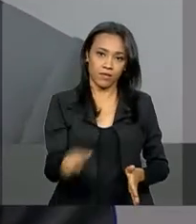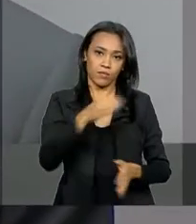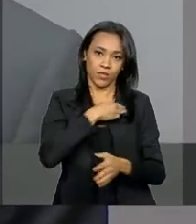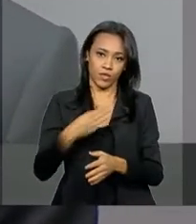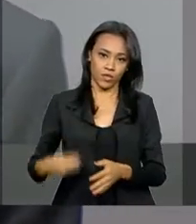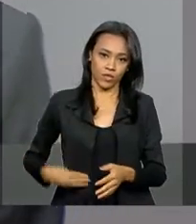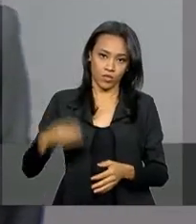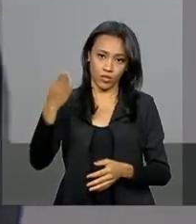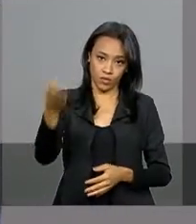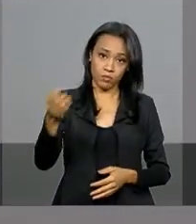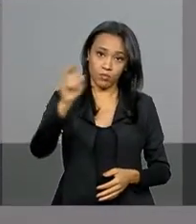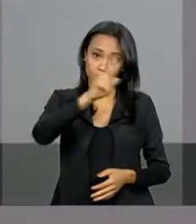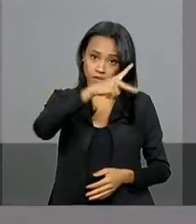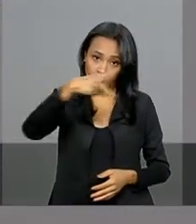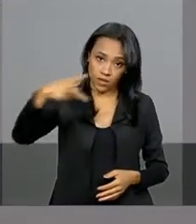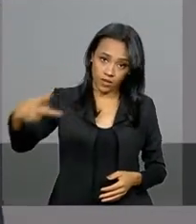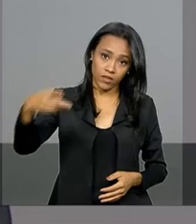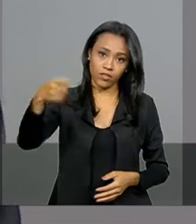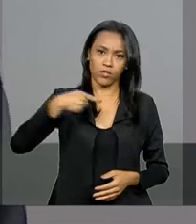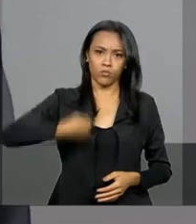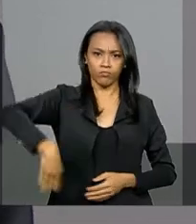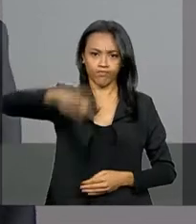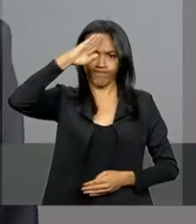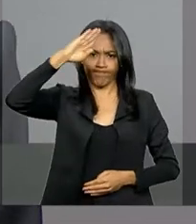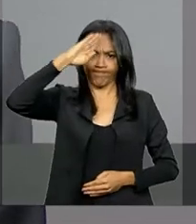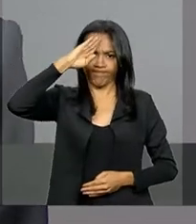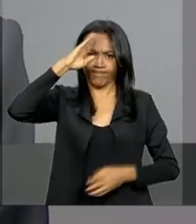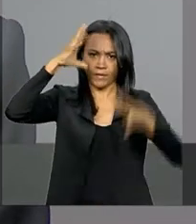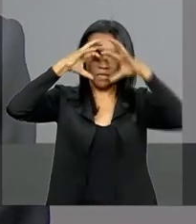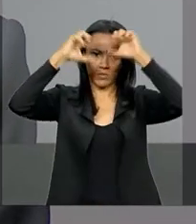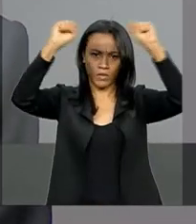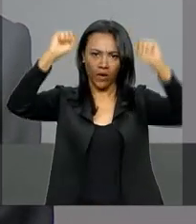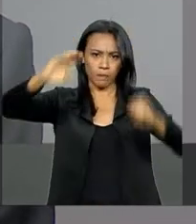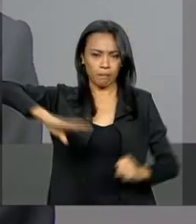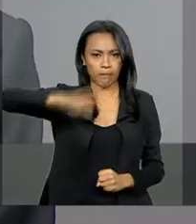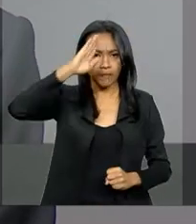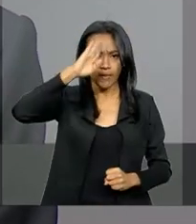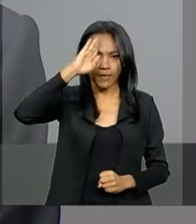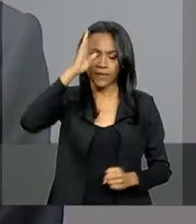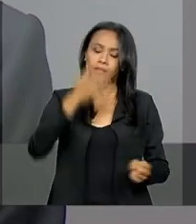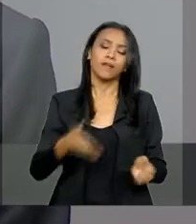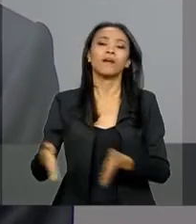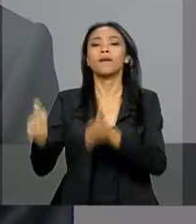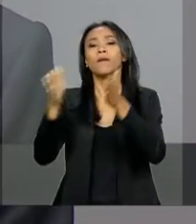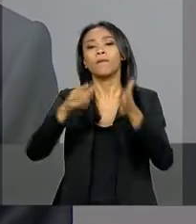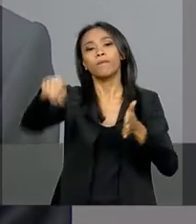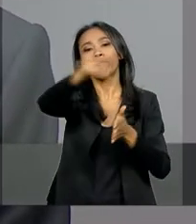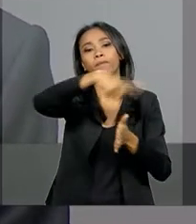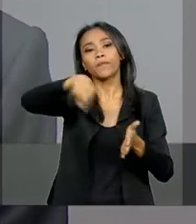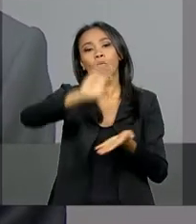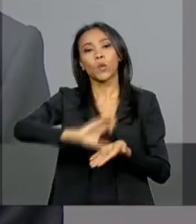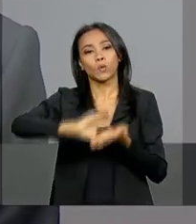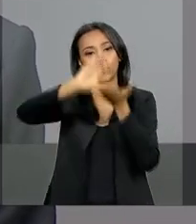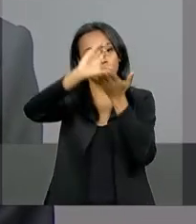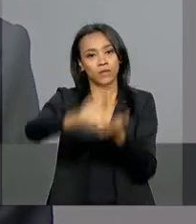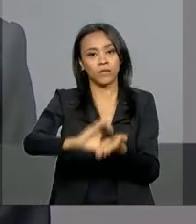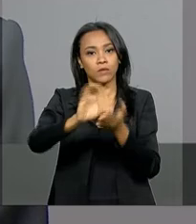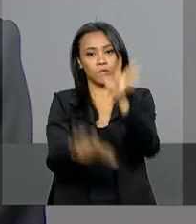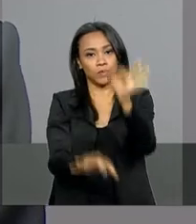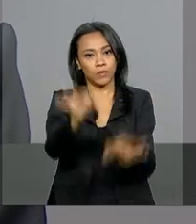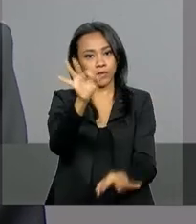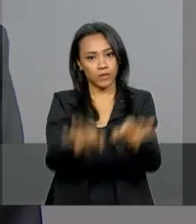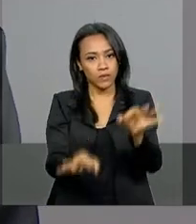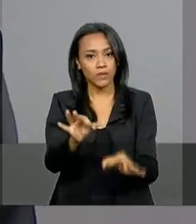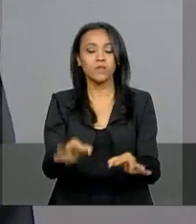do superior tribunal militar senhores conselheiros do conselho nacional de justiça